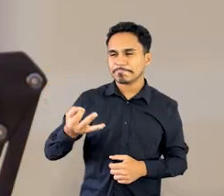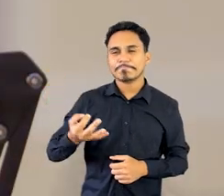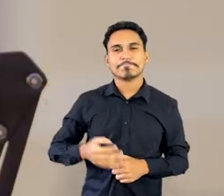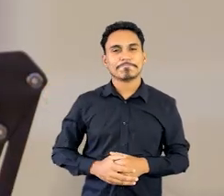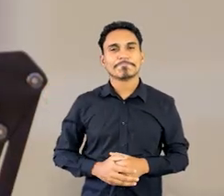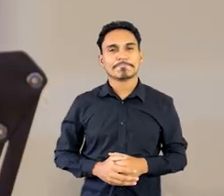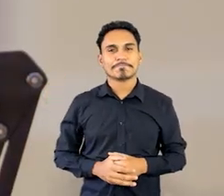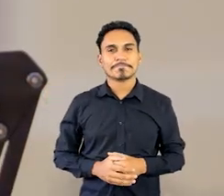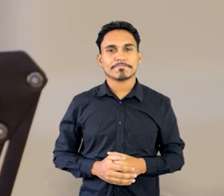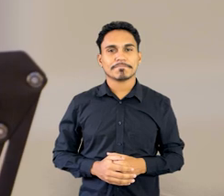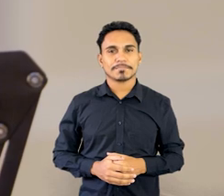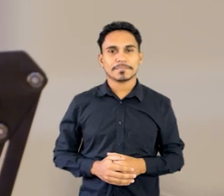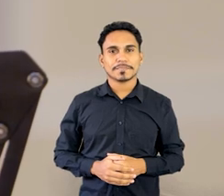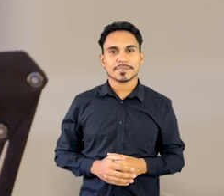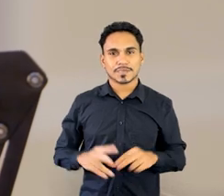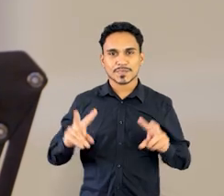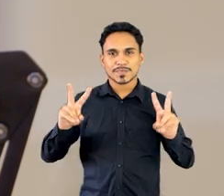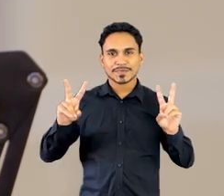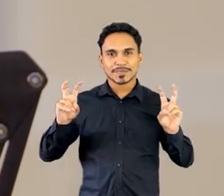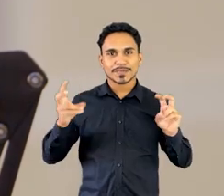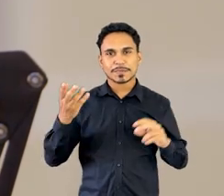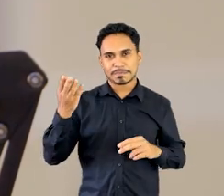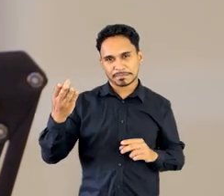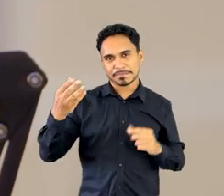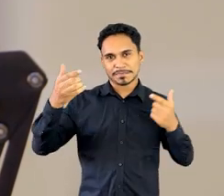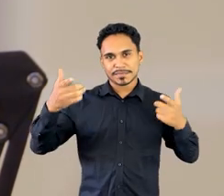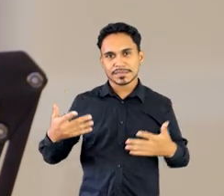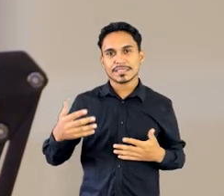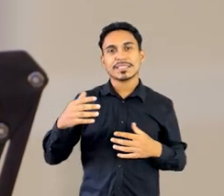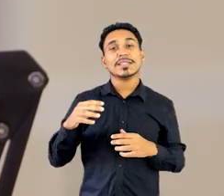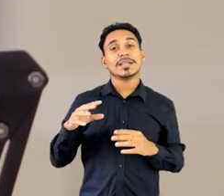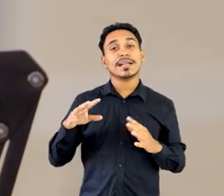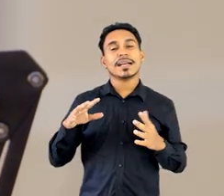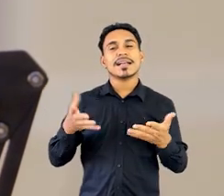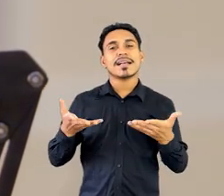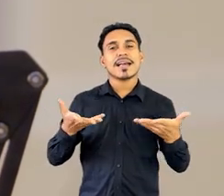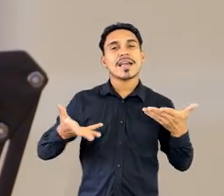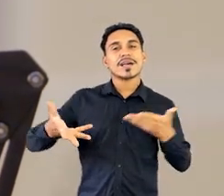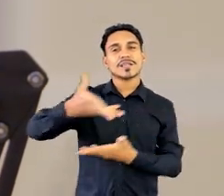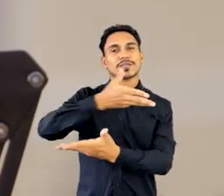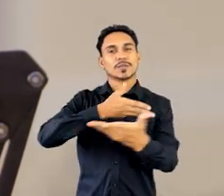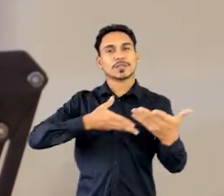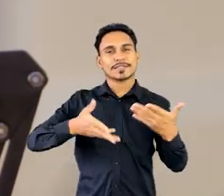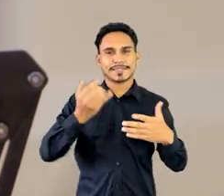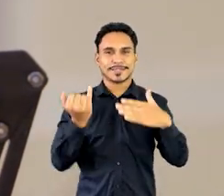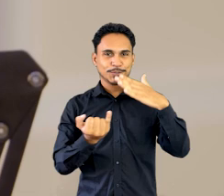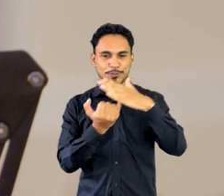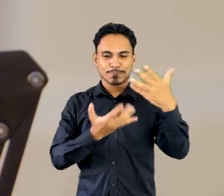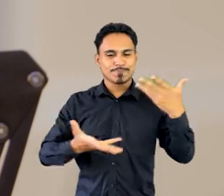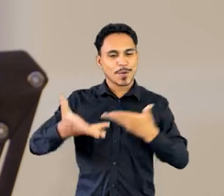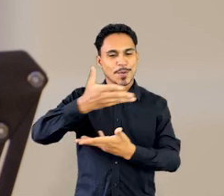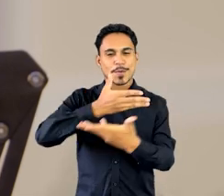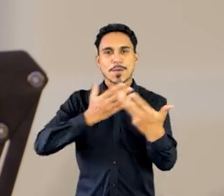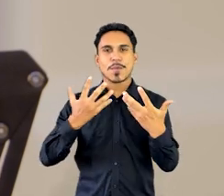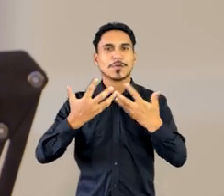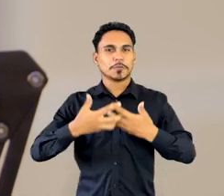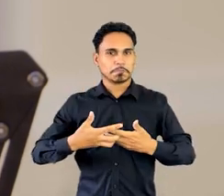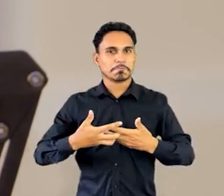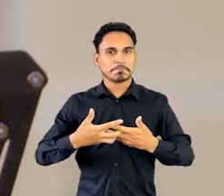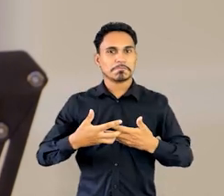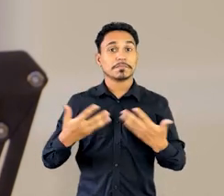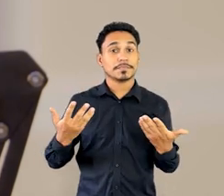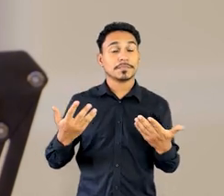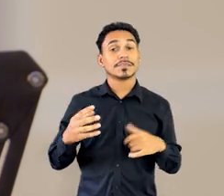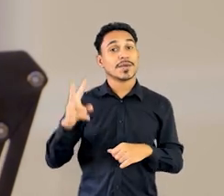perfeito perfeito eh pegando um gancho do ecossistema criar quero direcionar a alexandr Fernanda sobre